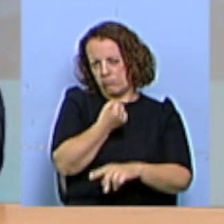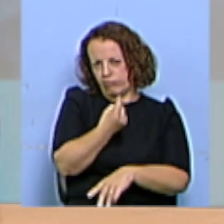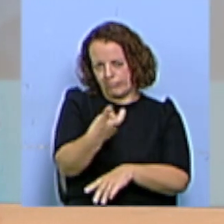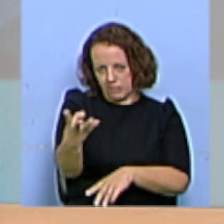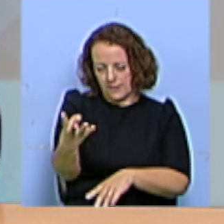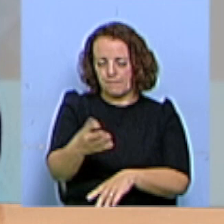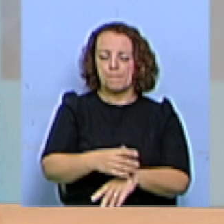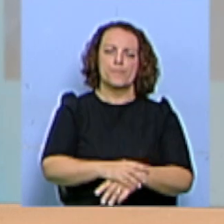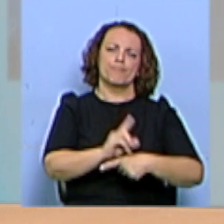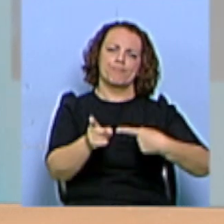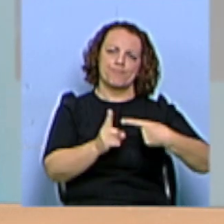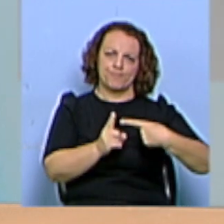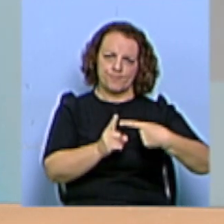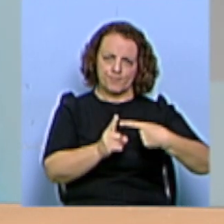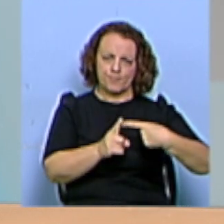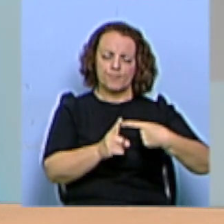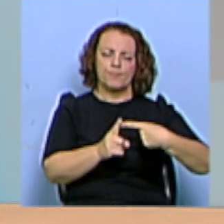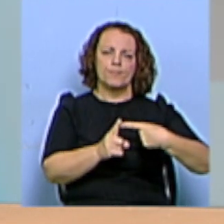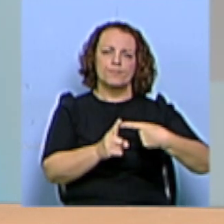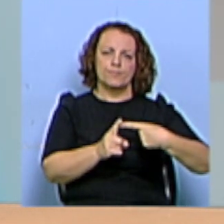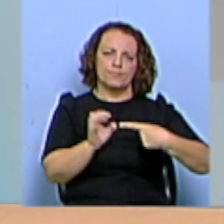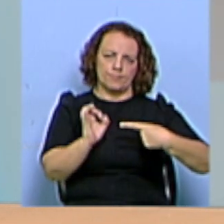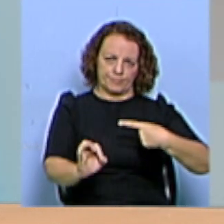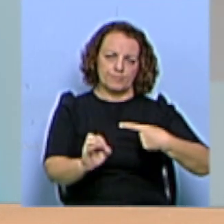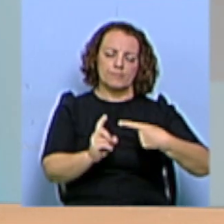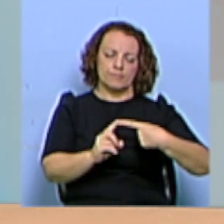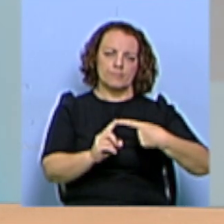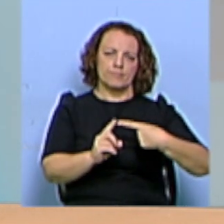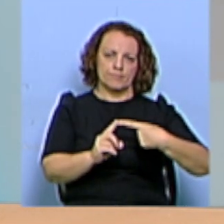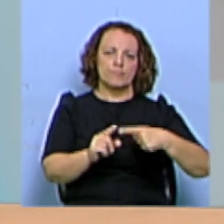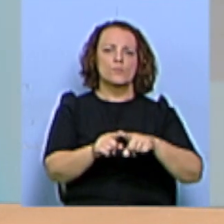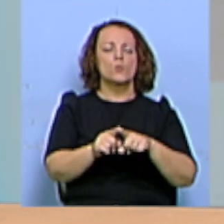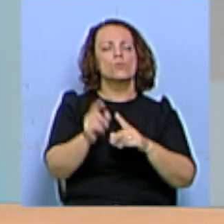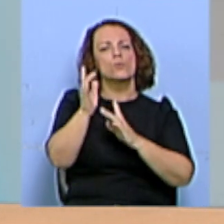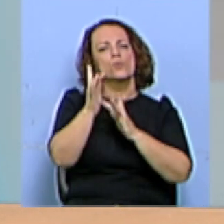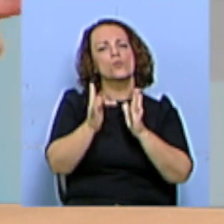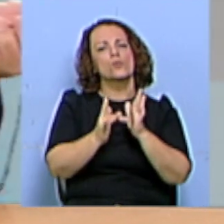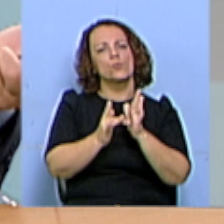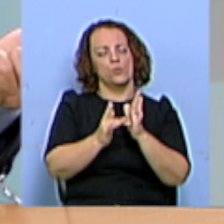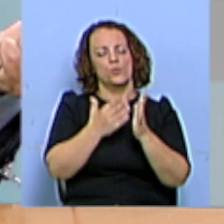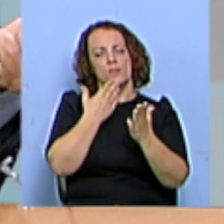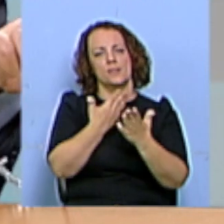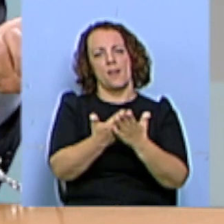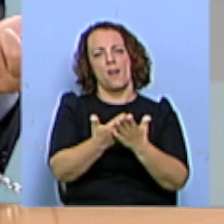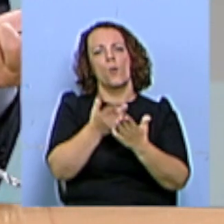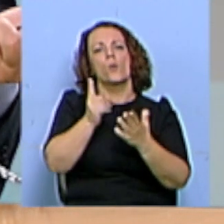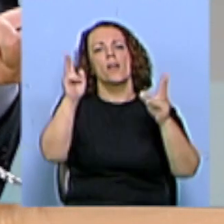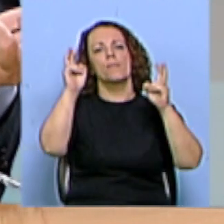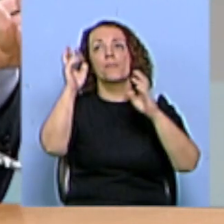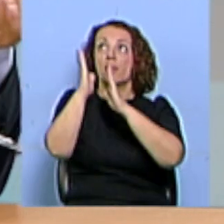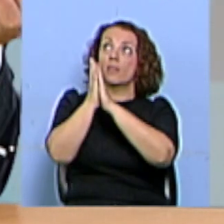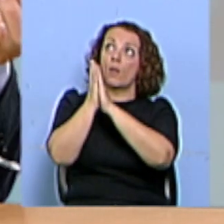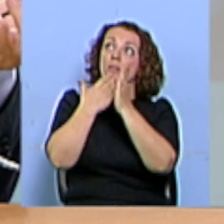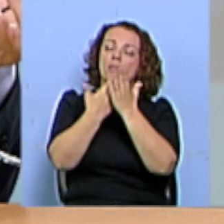Um primeiro objetivo é exatamente mostrar como Jesus vem realizar aquilo que é a misericórdia de Deus,